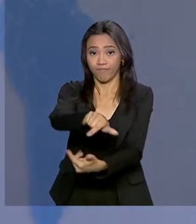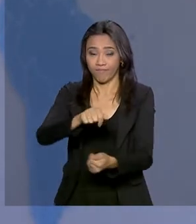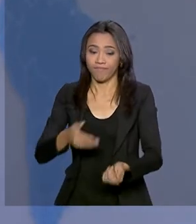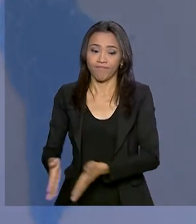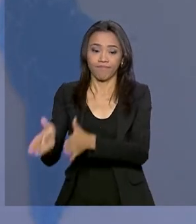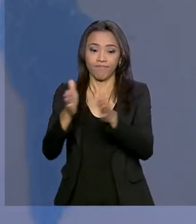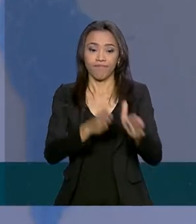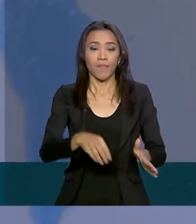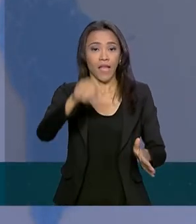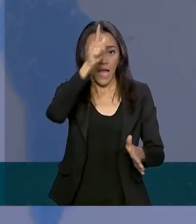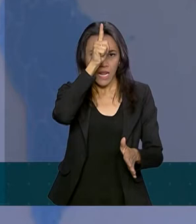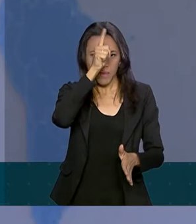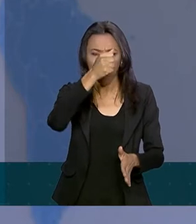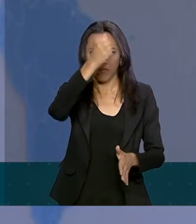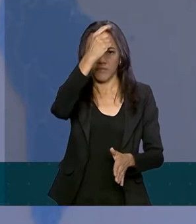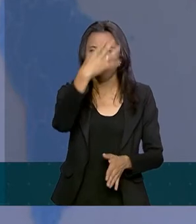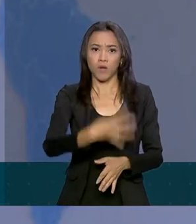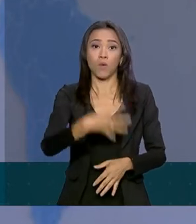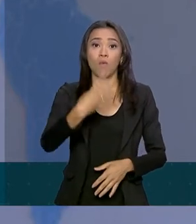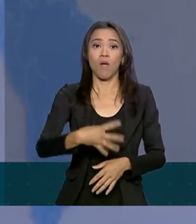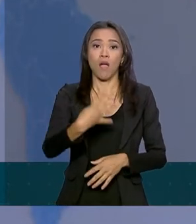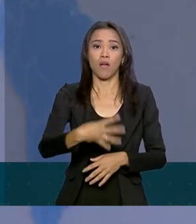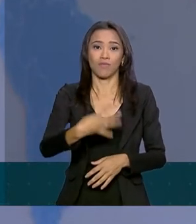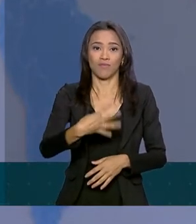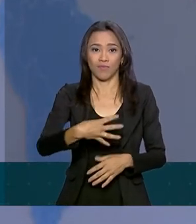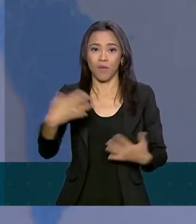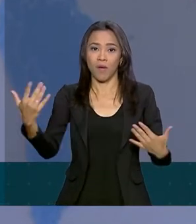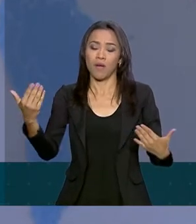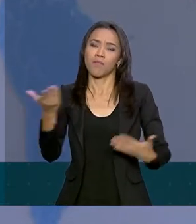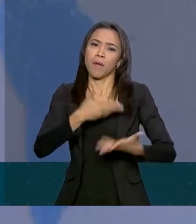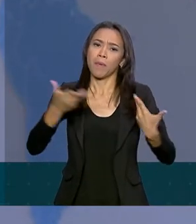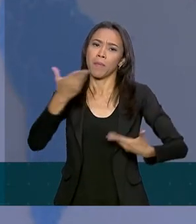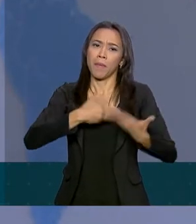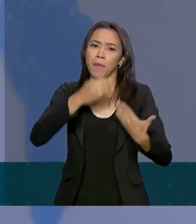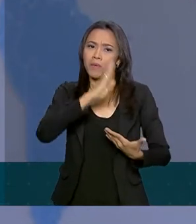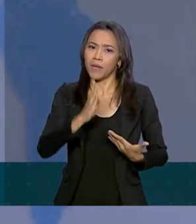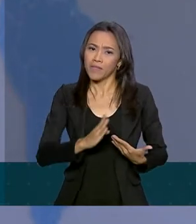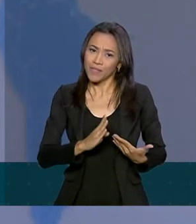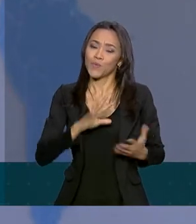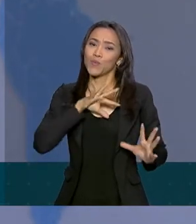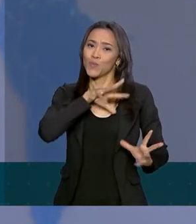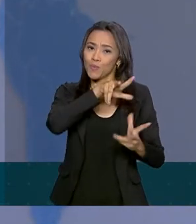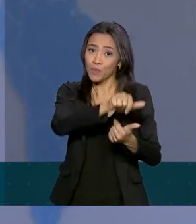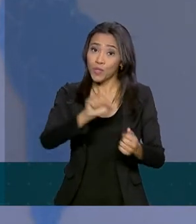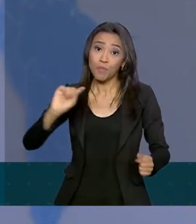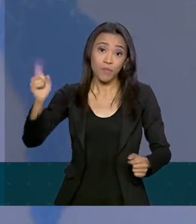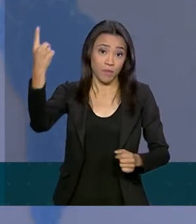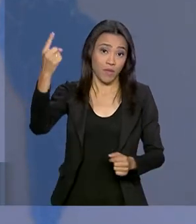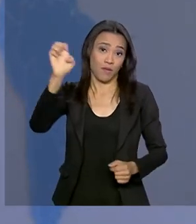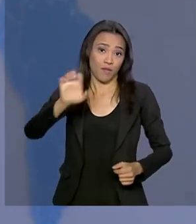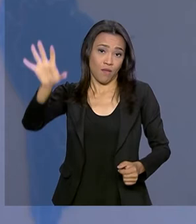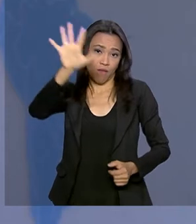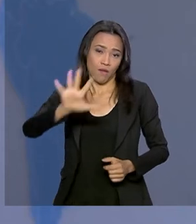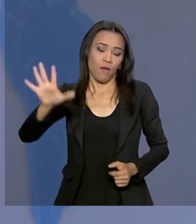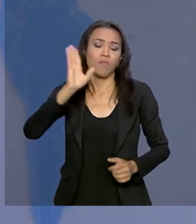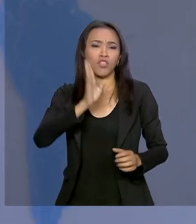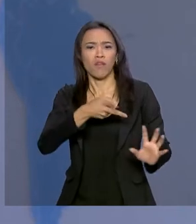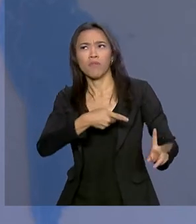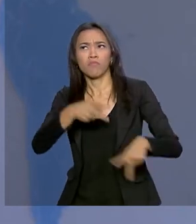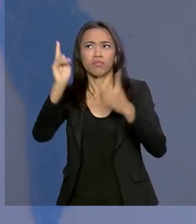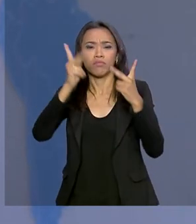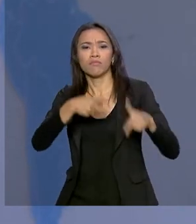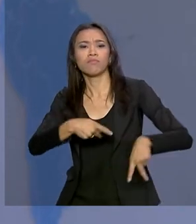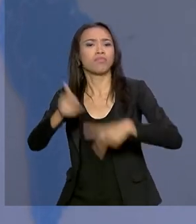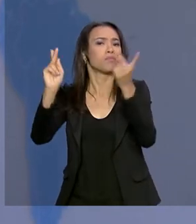o quarto maior parceiro comercial do Brasil no mundo e o primeiro na Europa. Em 2018, foram enviados ao país europeu